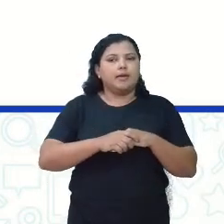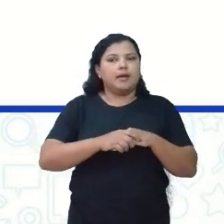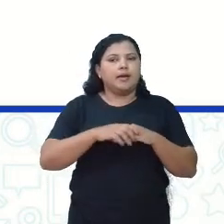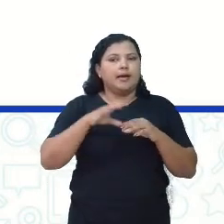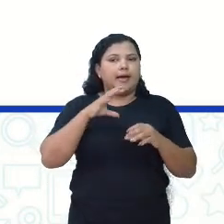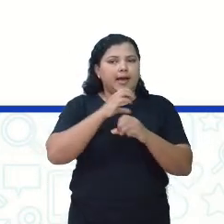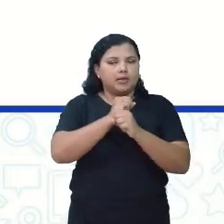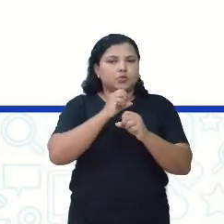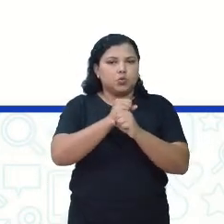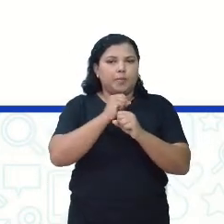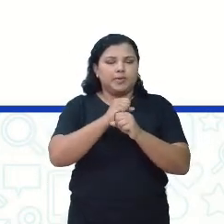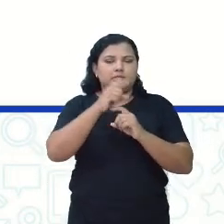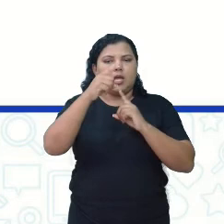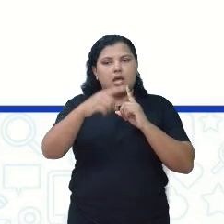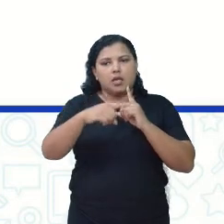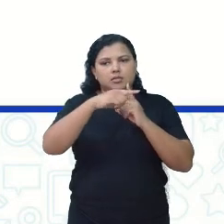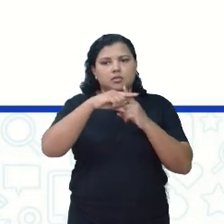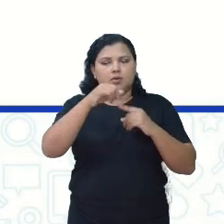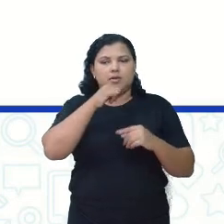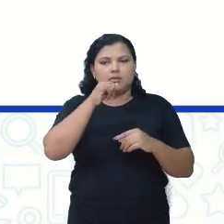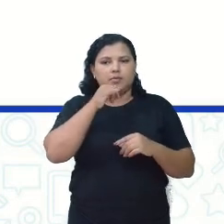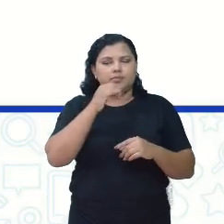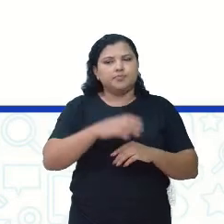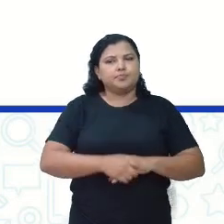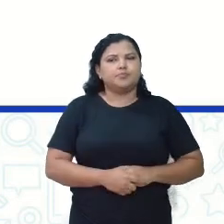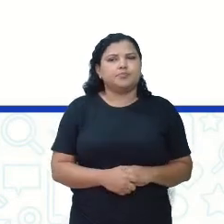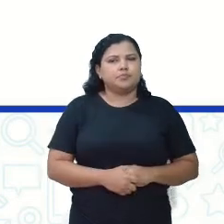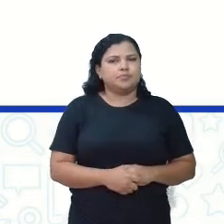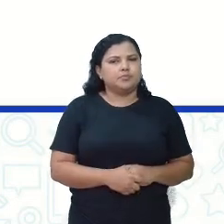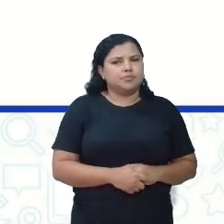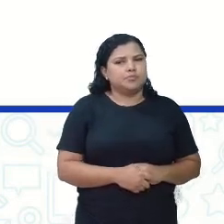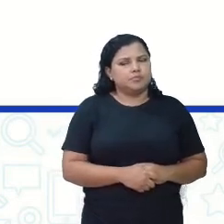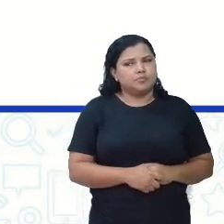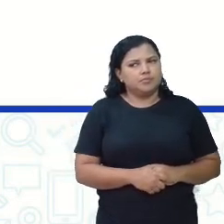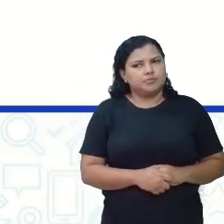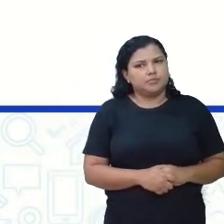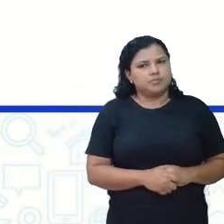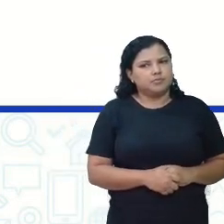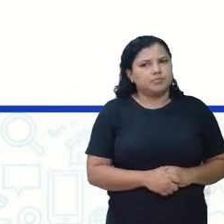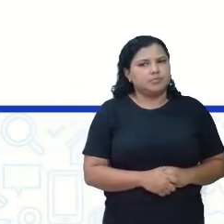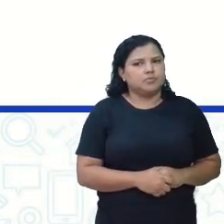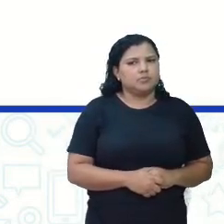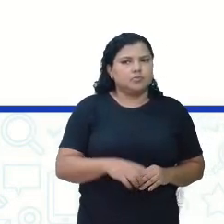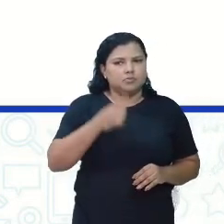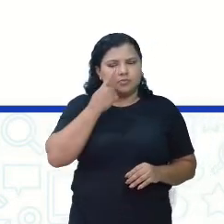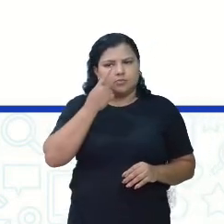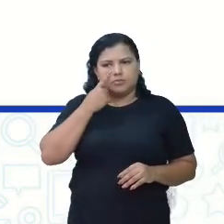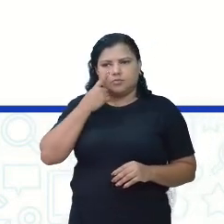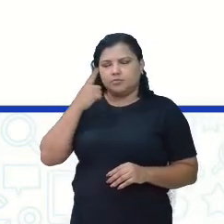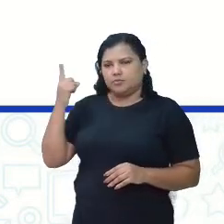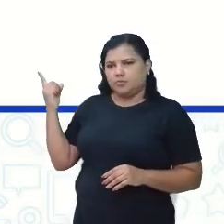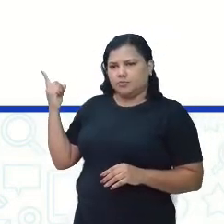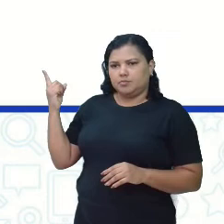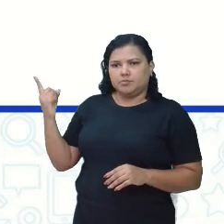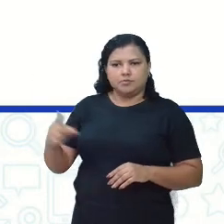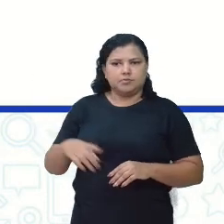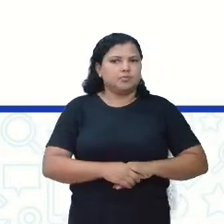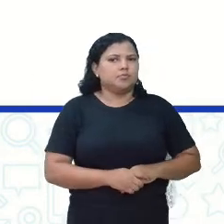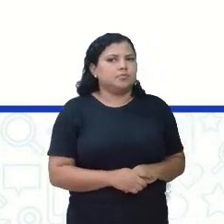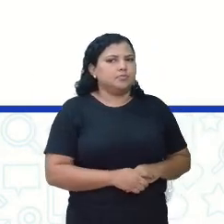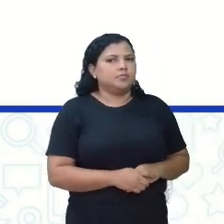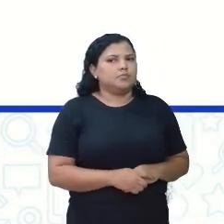Vamos efetuar a soma aí, certo? Desses valores. Aí eu tenho aí, ó, dois monômios